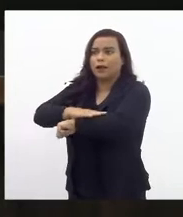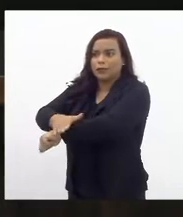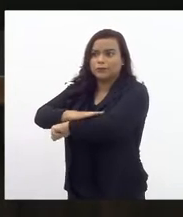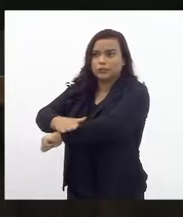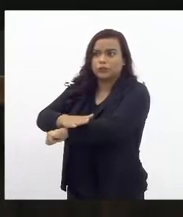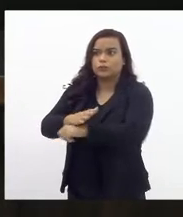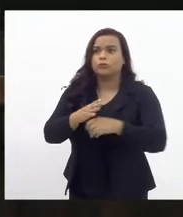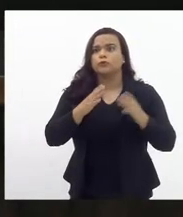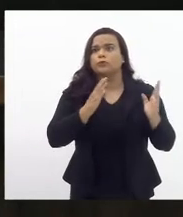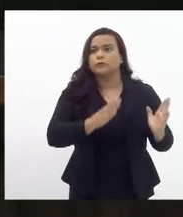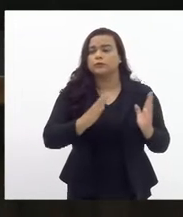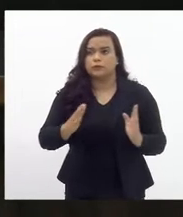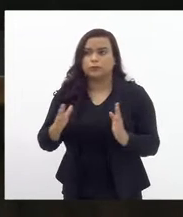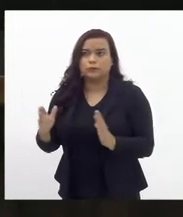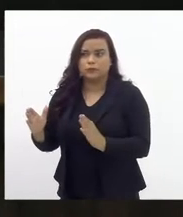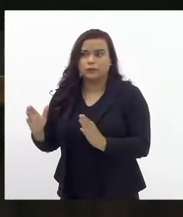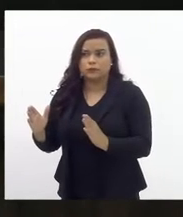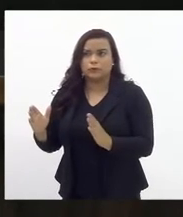gravídico